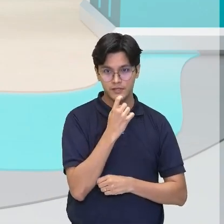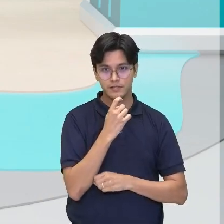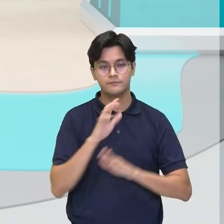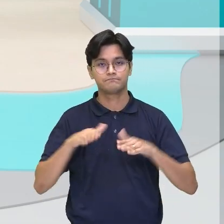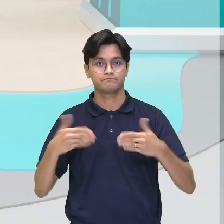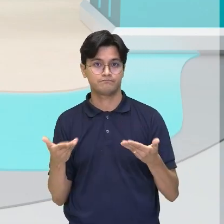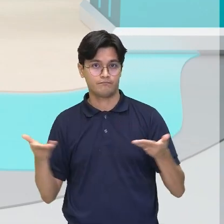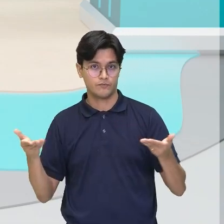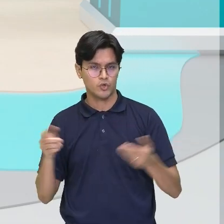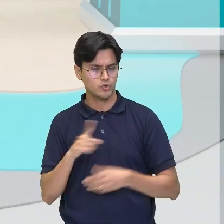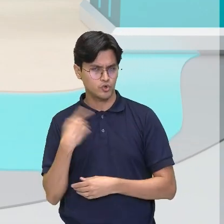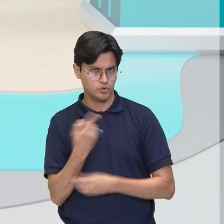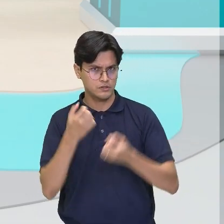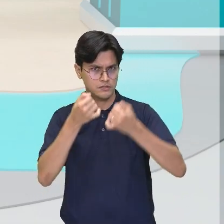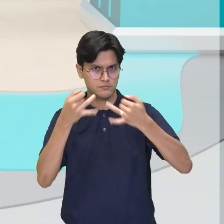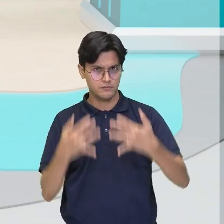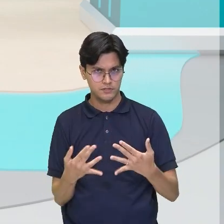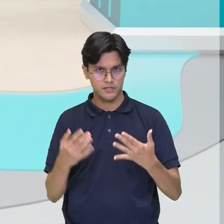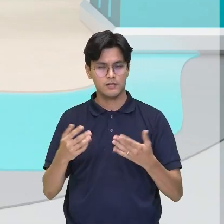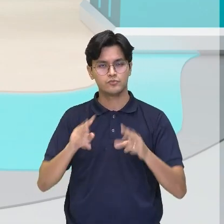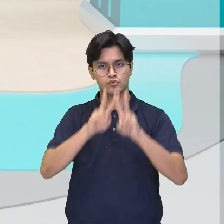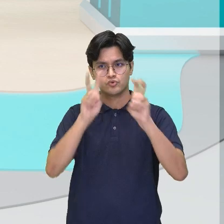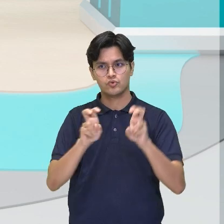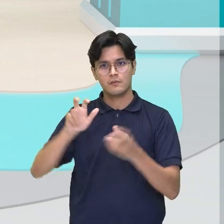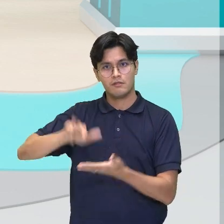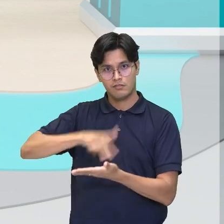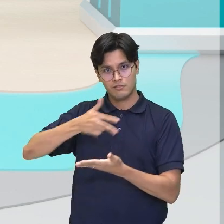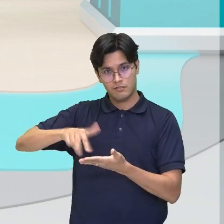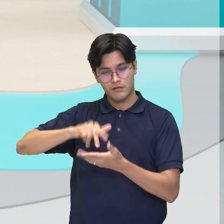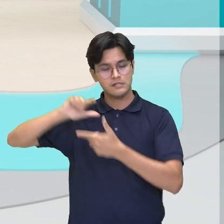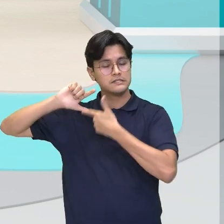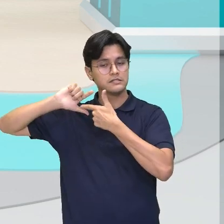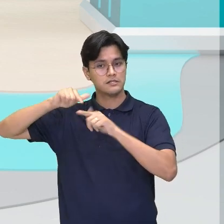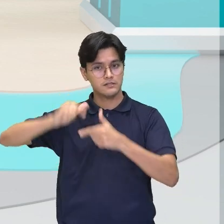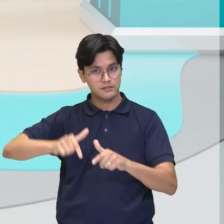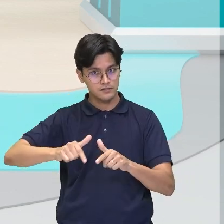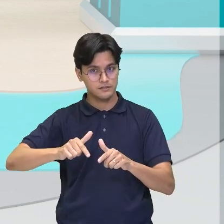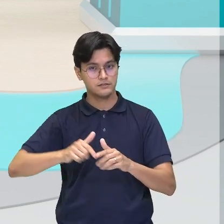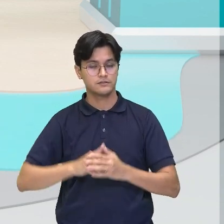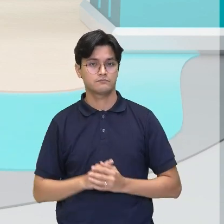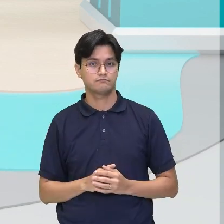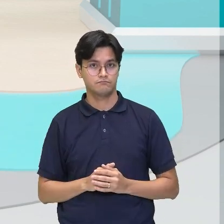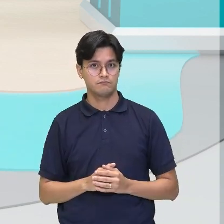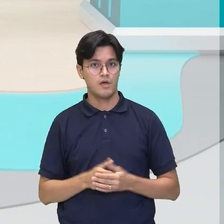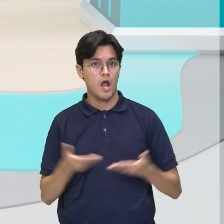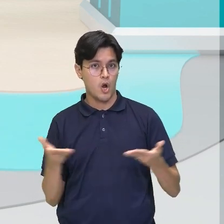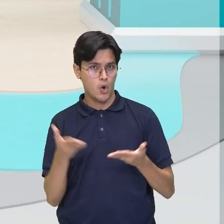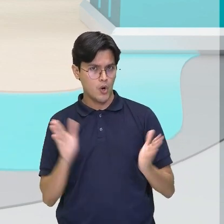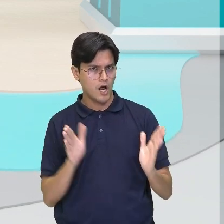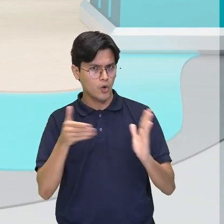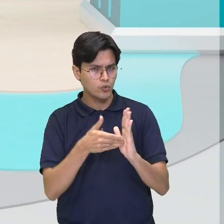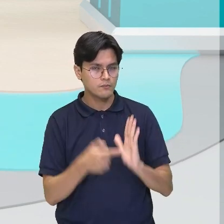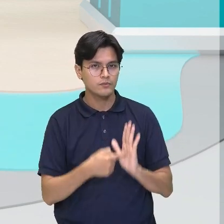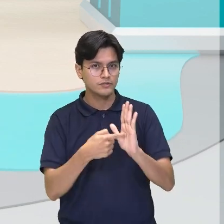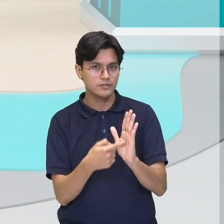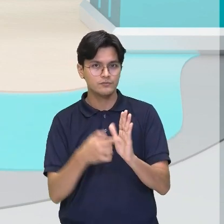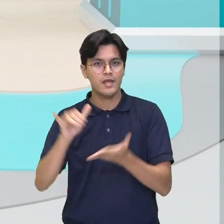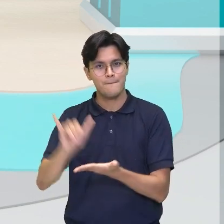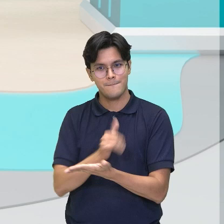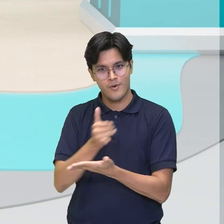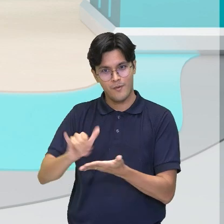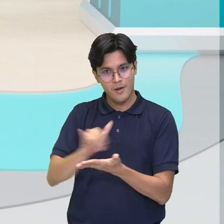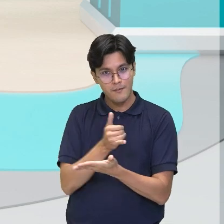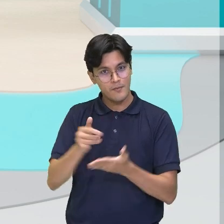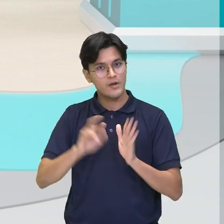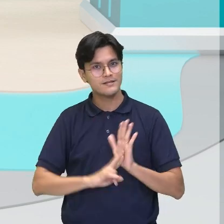danças tradicionais, finalizamos com essa que representa o nosso estado do Amazonas, que é o boi bumbá.